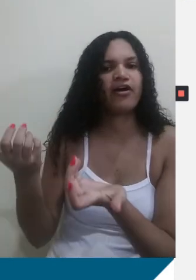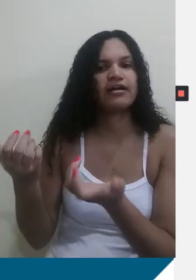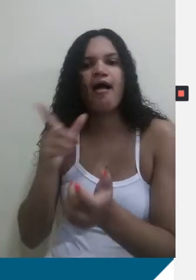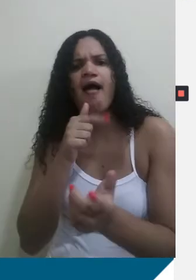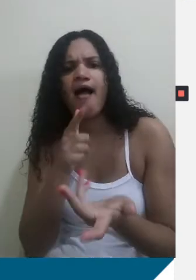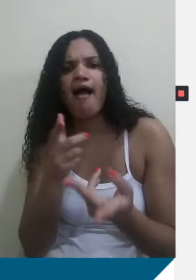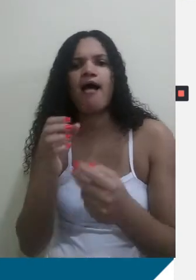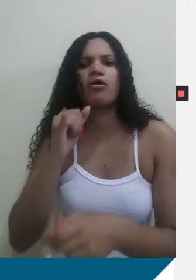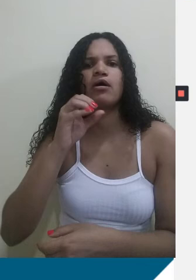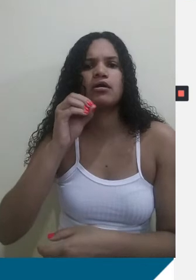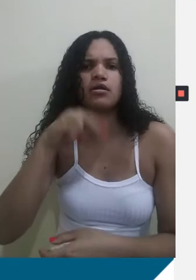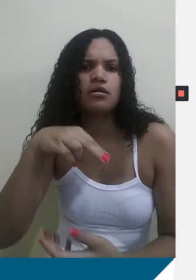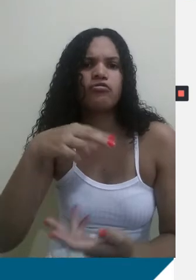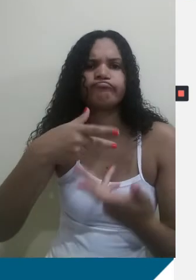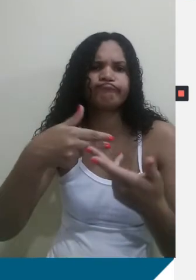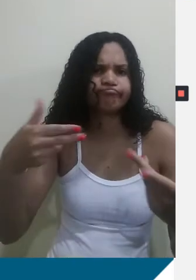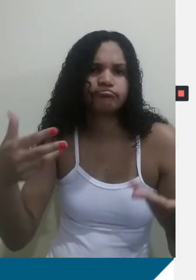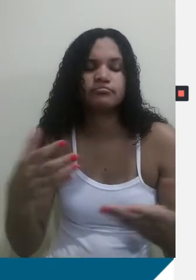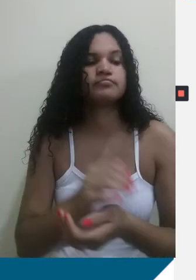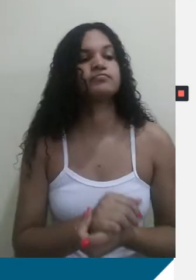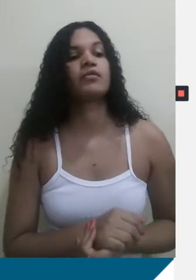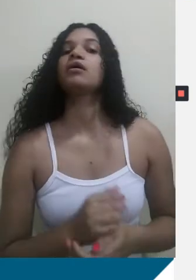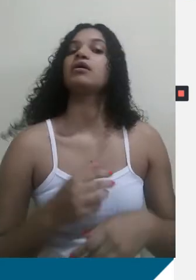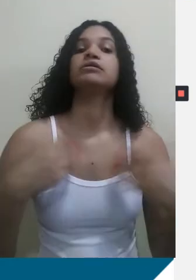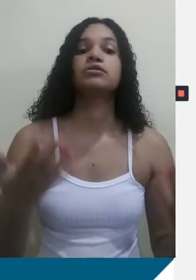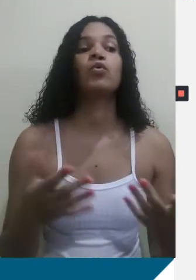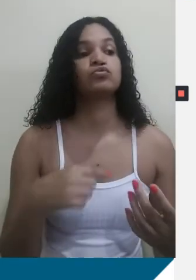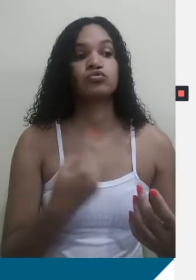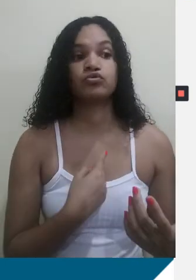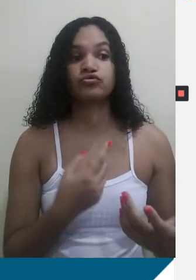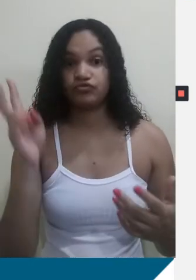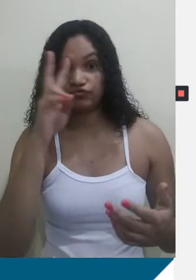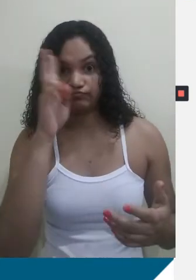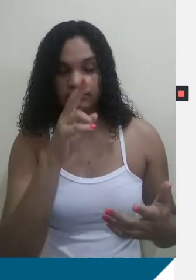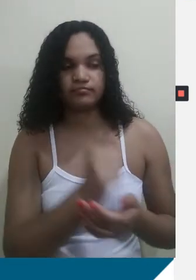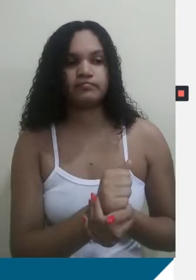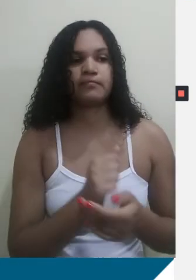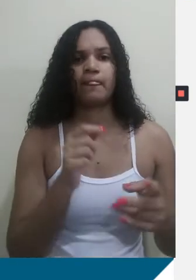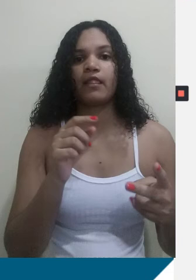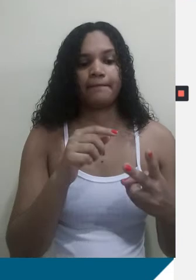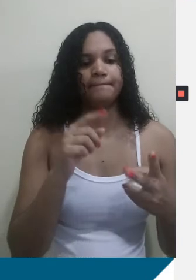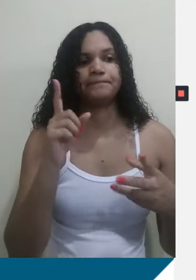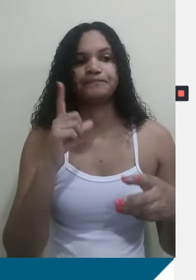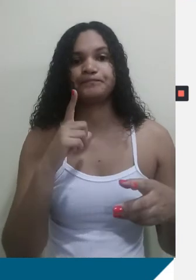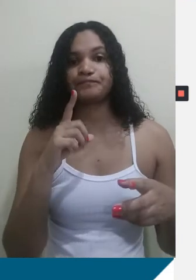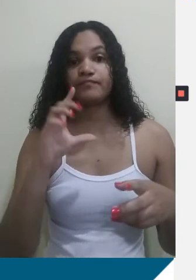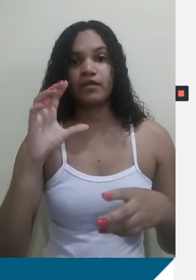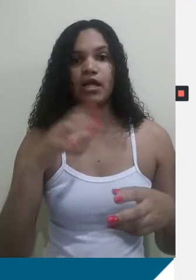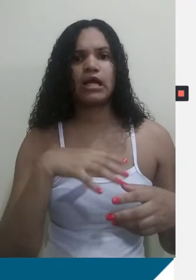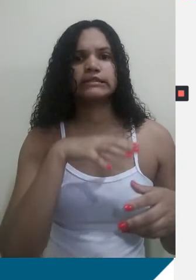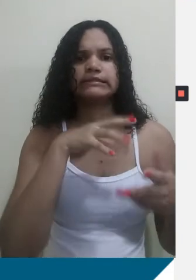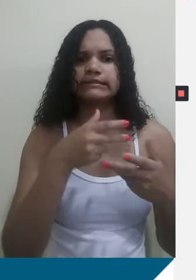grande revisão, nós temos as células eucarióticas que possuem membrana nuclear. Célula eucariótica animal,